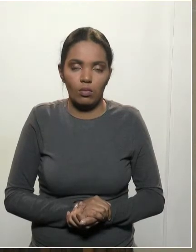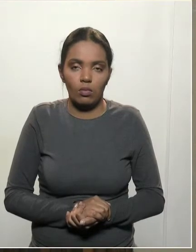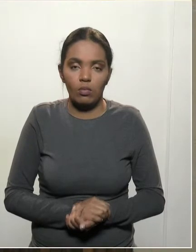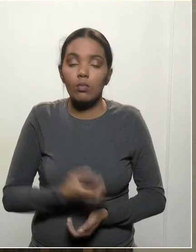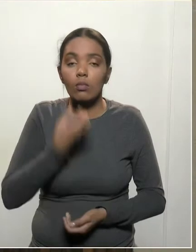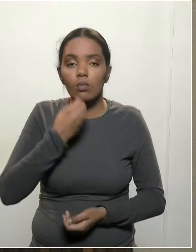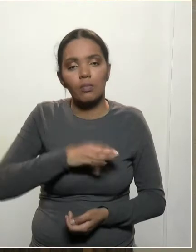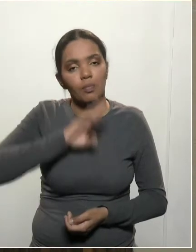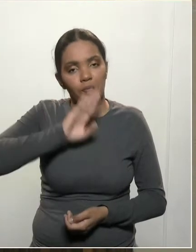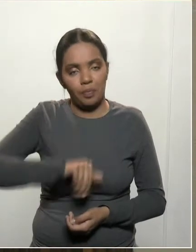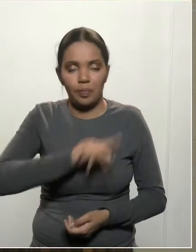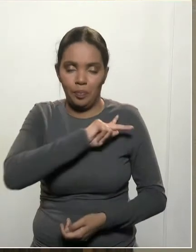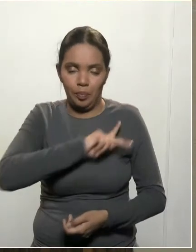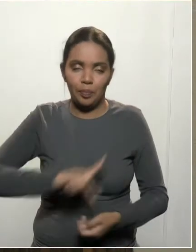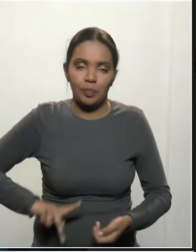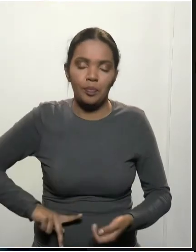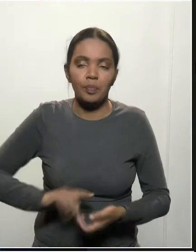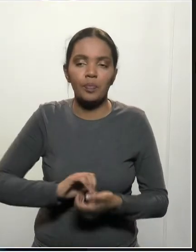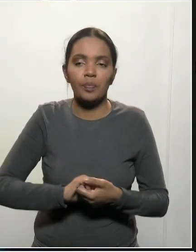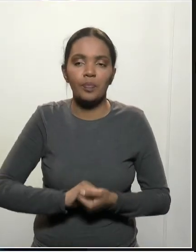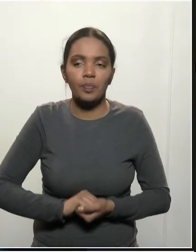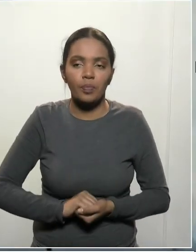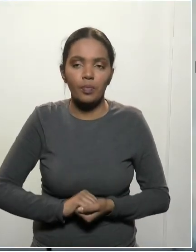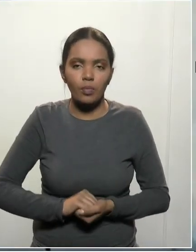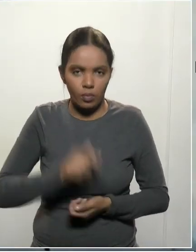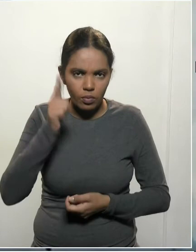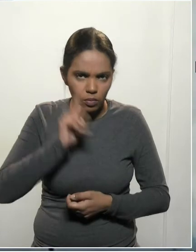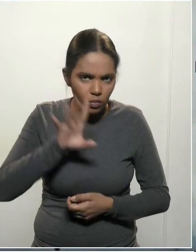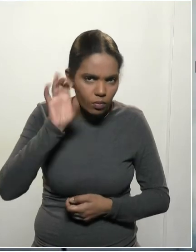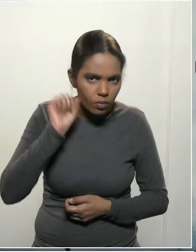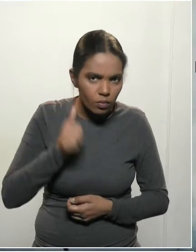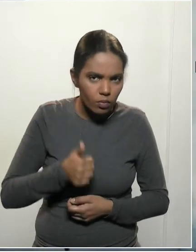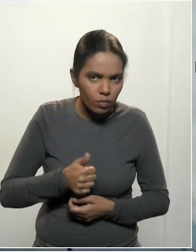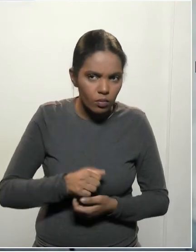Boa tarde, senhor presidente. Está me ouvindo?